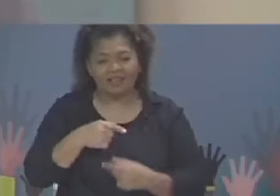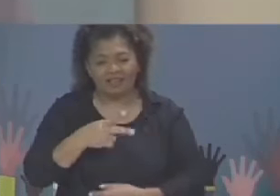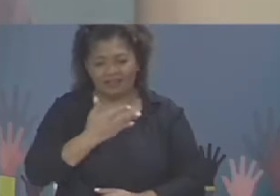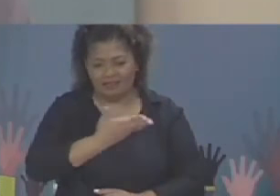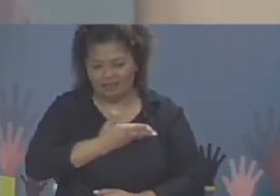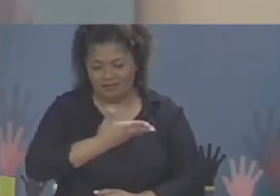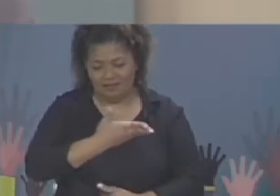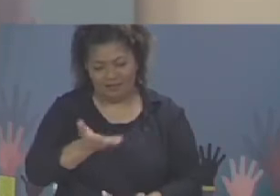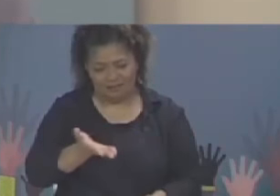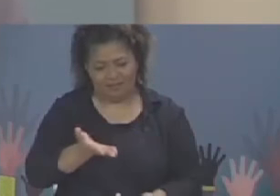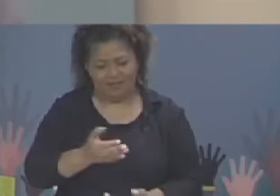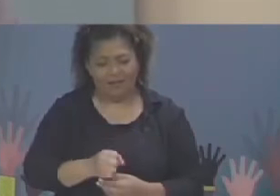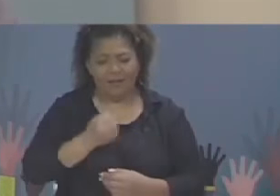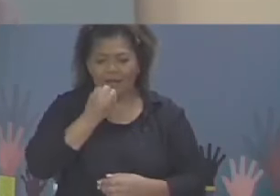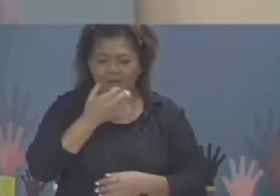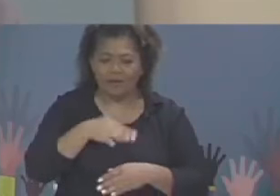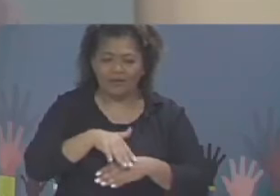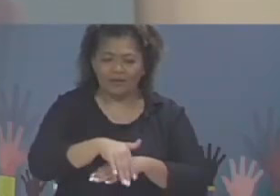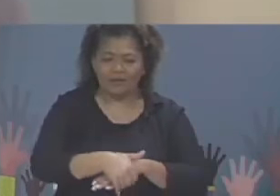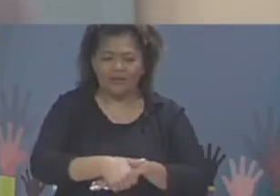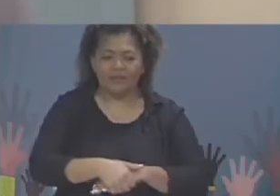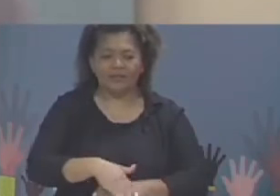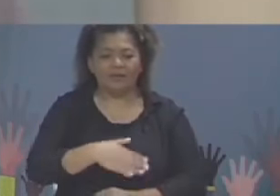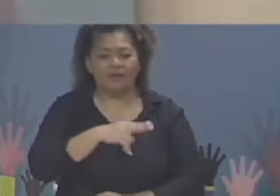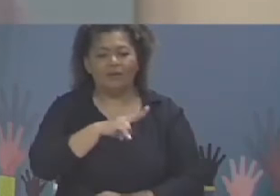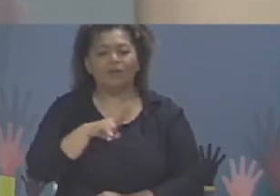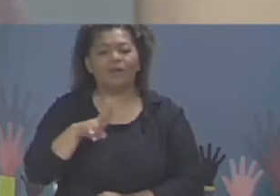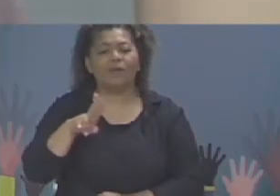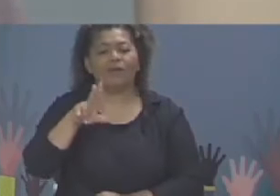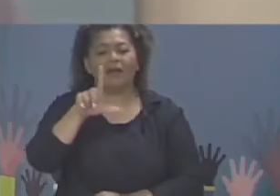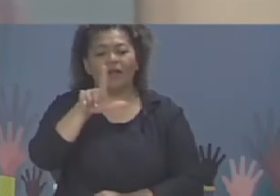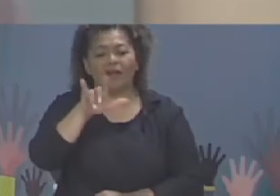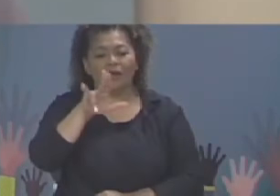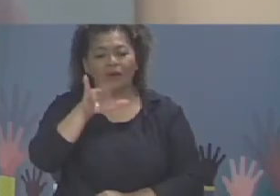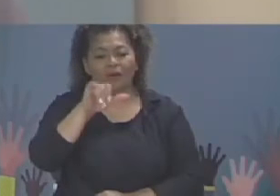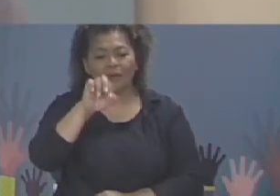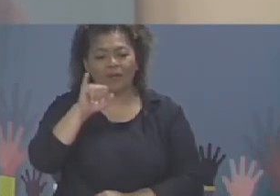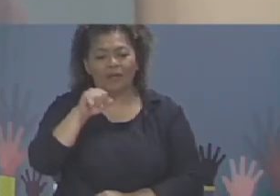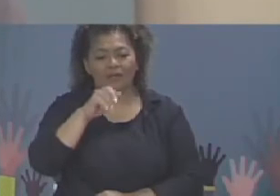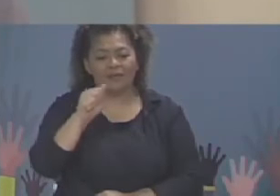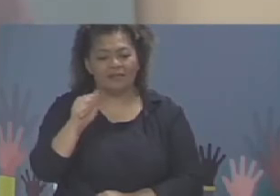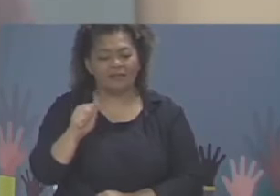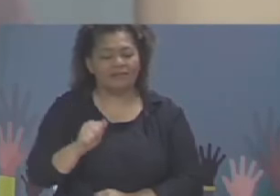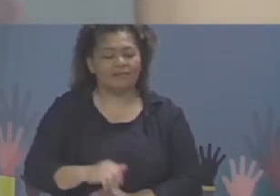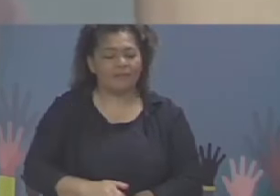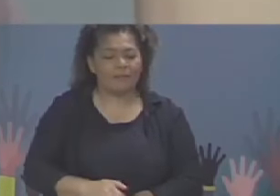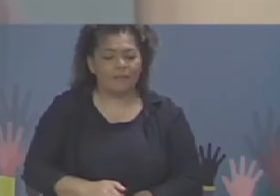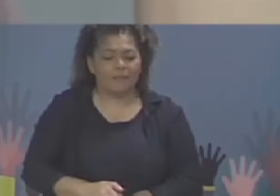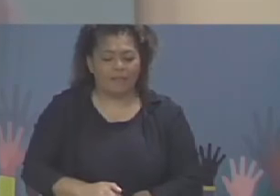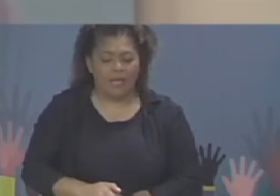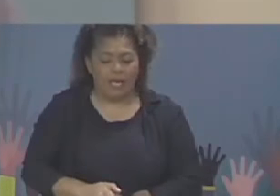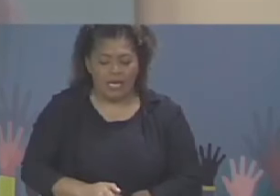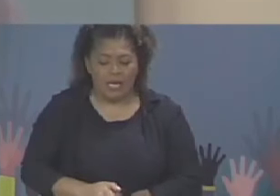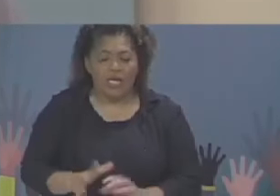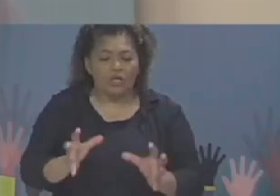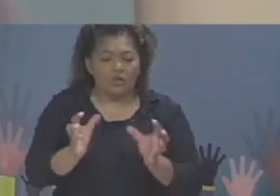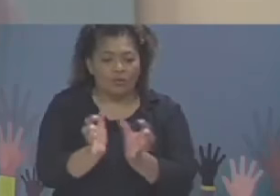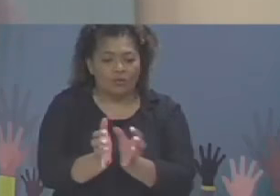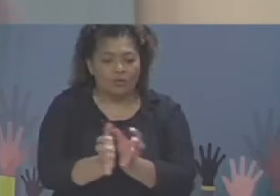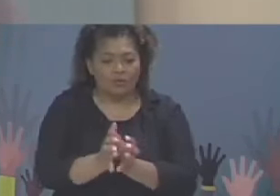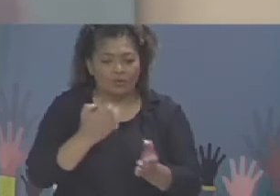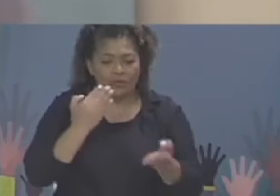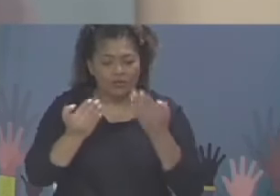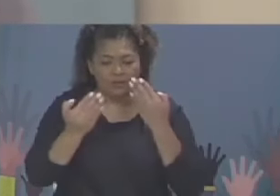noite. Meu nome é Luiz Anunciação e eu sou representante do movimento Renovação da Psicologia. Em nome do movimento Renovação da Psicologia,